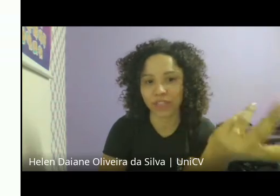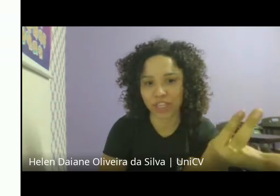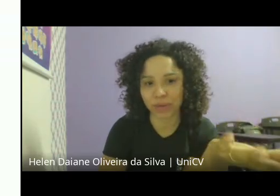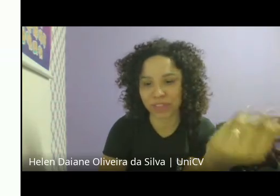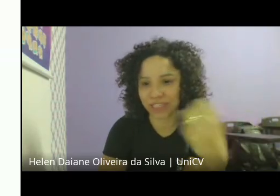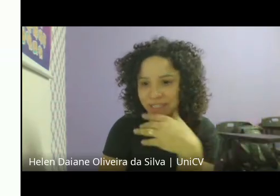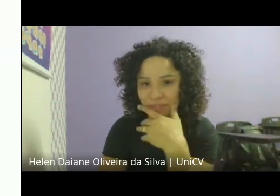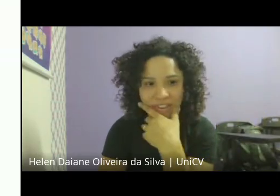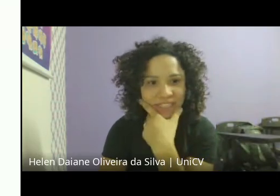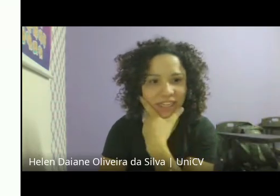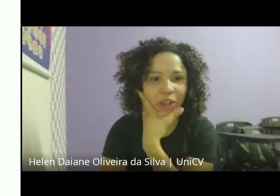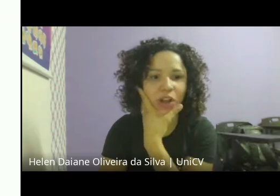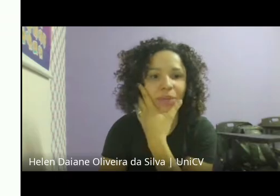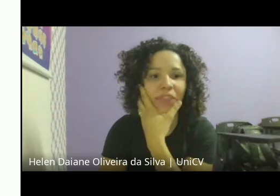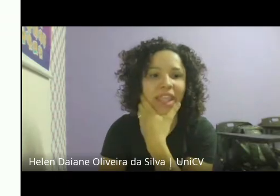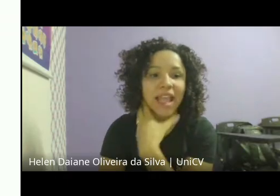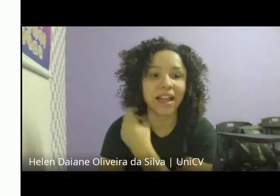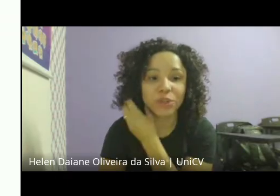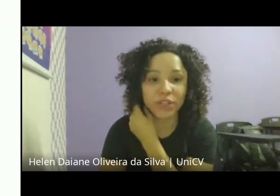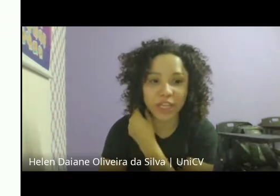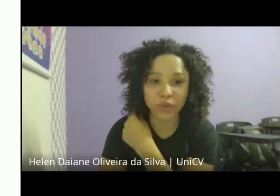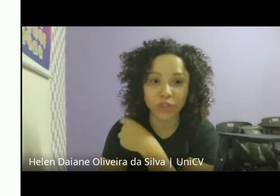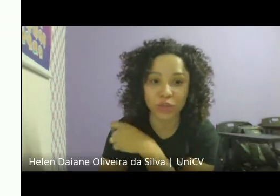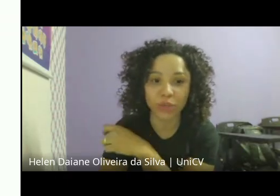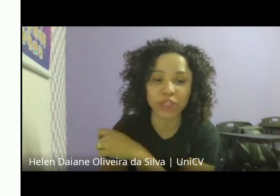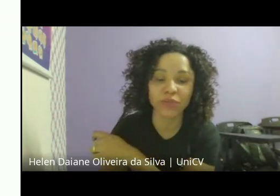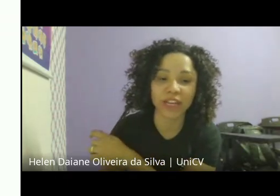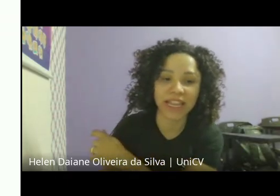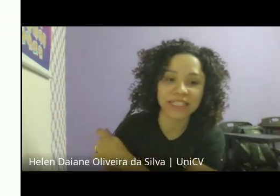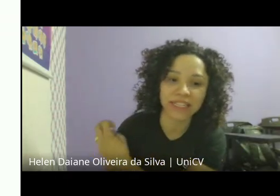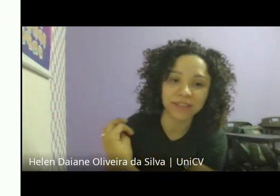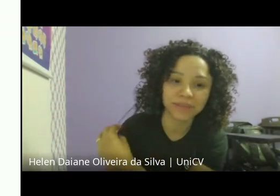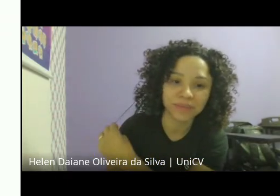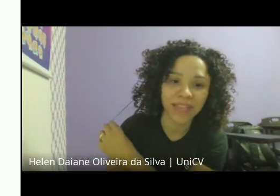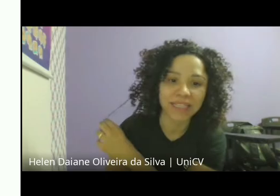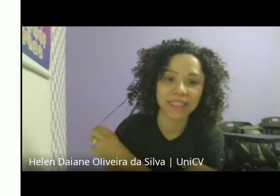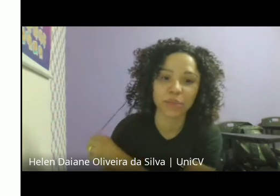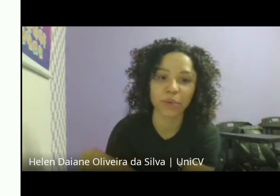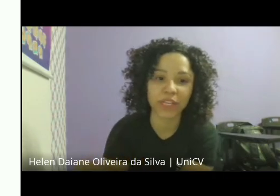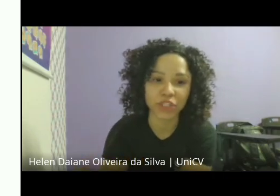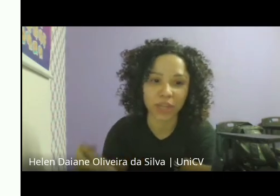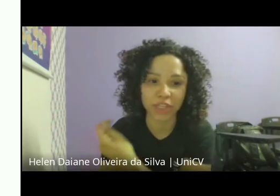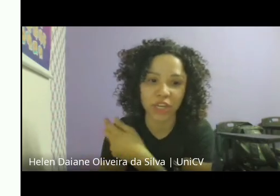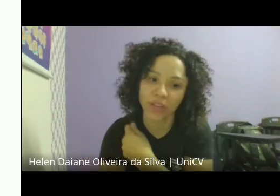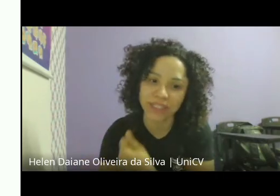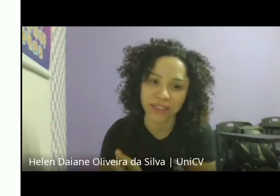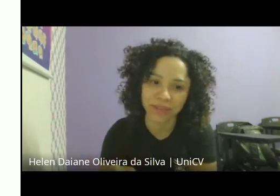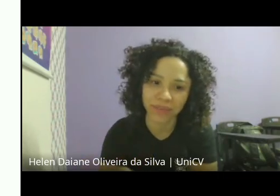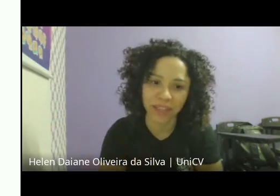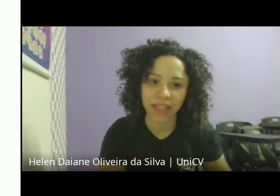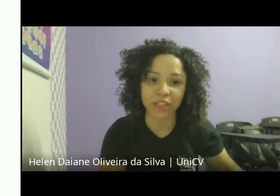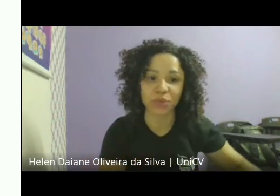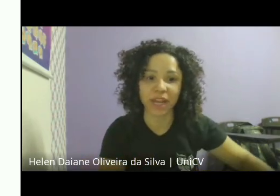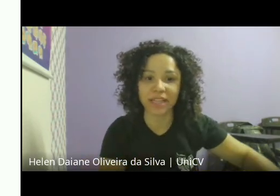E aí eu vou deixar para vocês essa frase aqui, ó. A surdez constitui uma diferença a ser politicamente